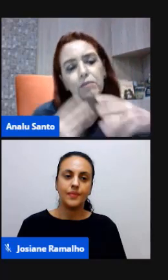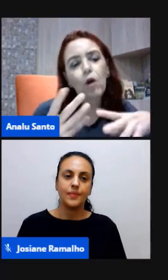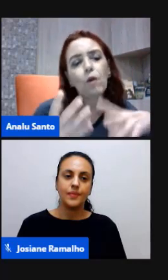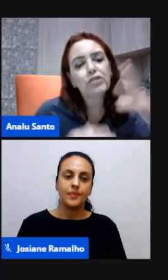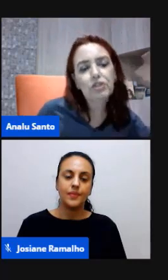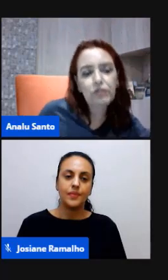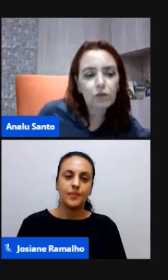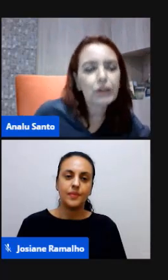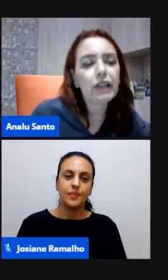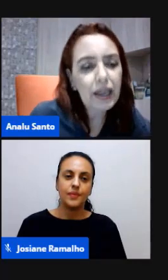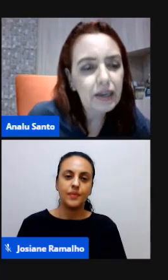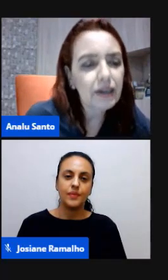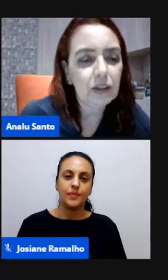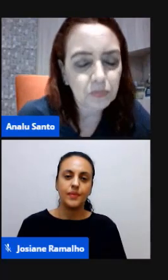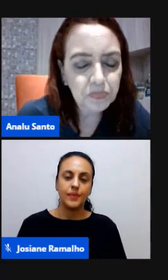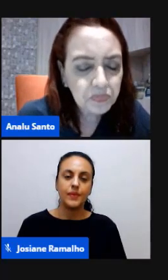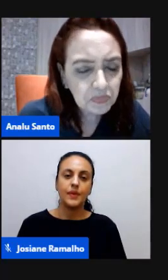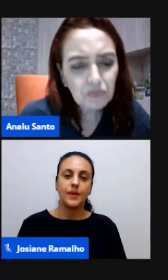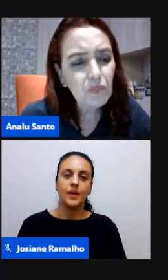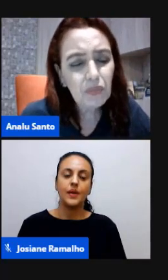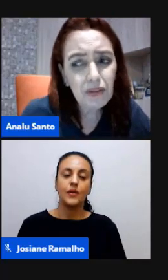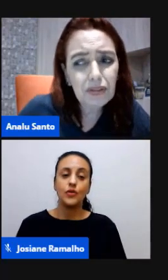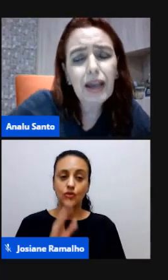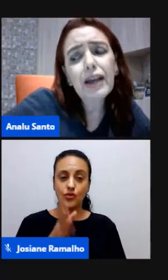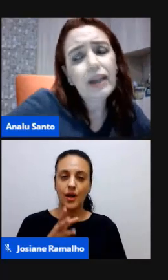E aí, bom, a gente viu que lá